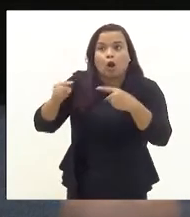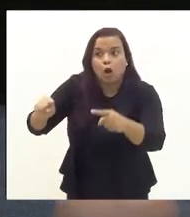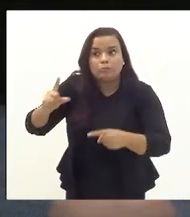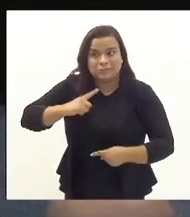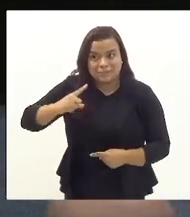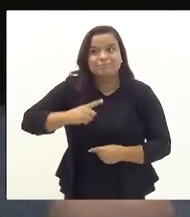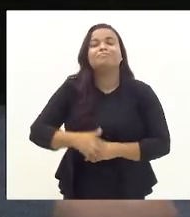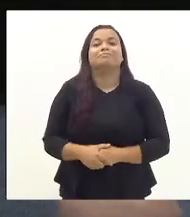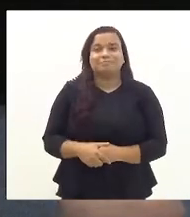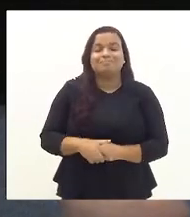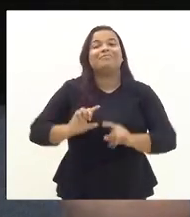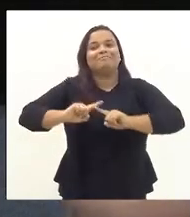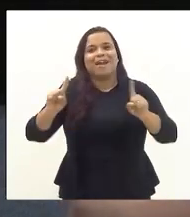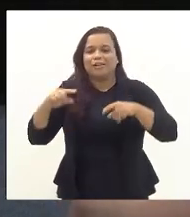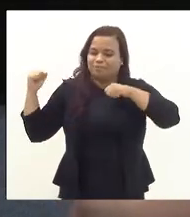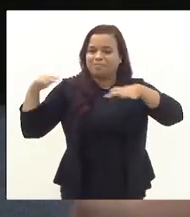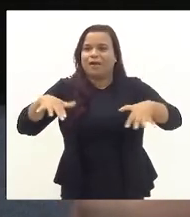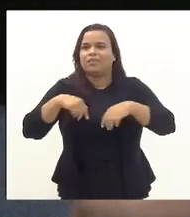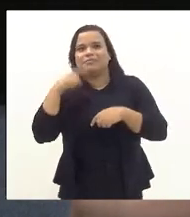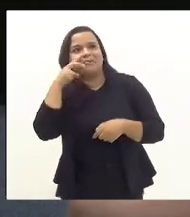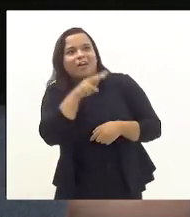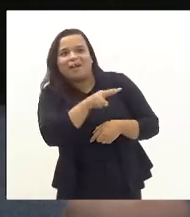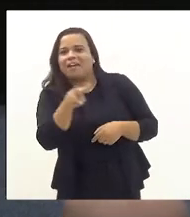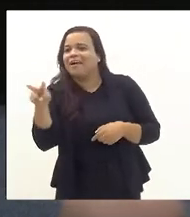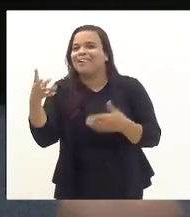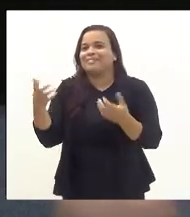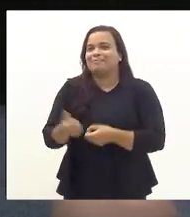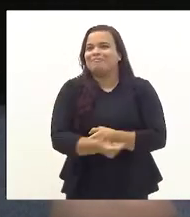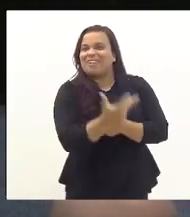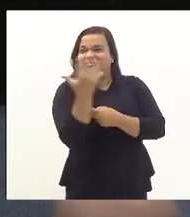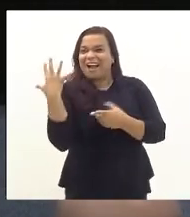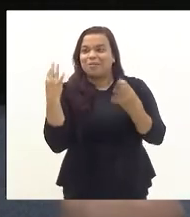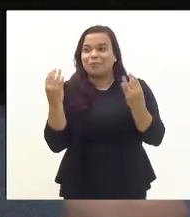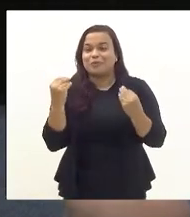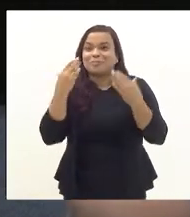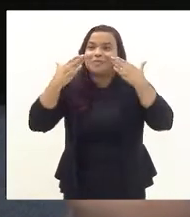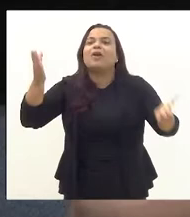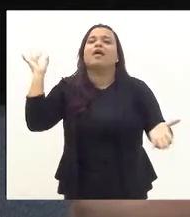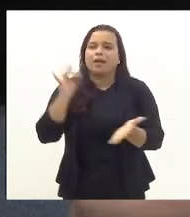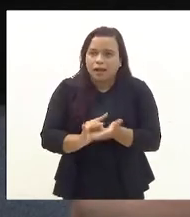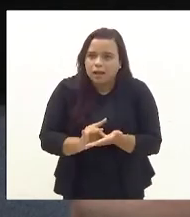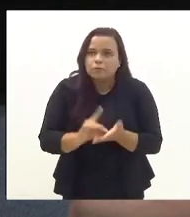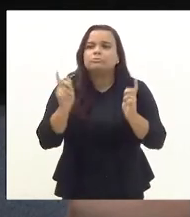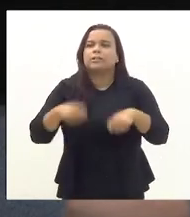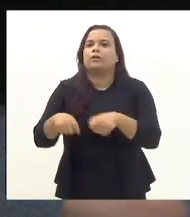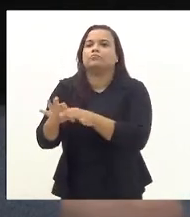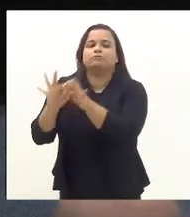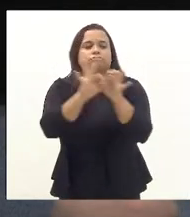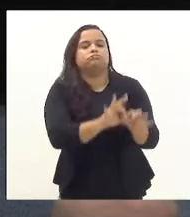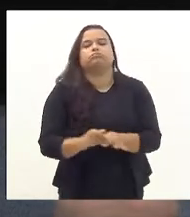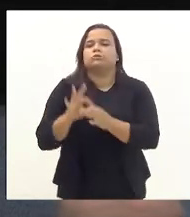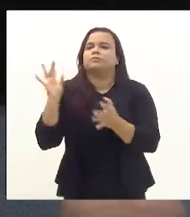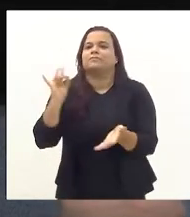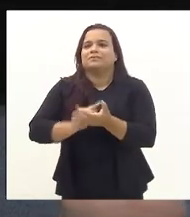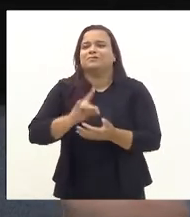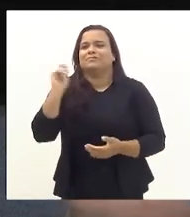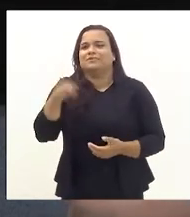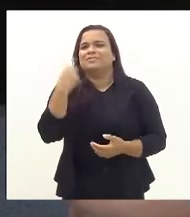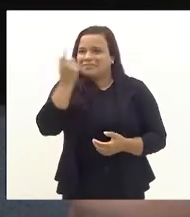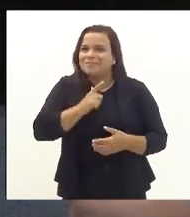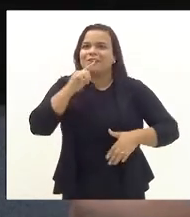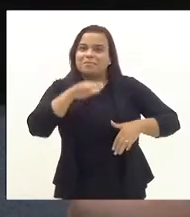Muitos torceram contra. Mas hoje estamos aqui, demonstrando que isso é real, que isso é verdadeiro, e que a gente vai